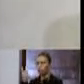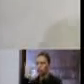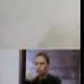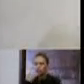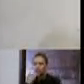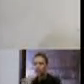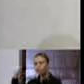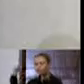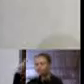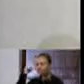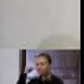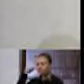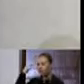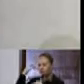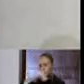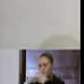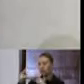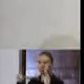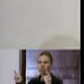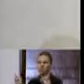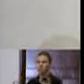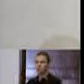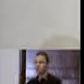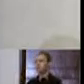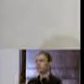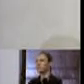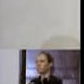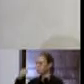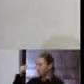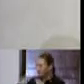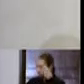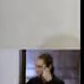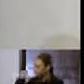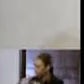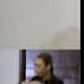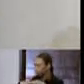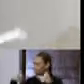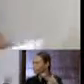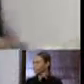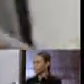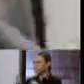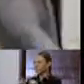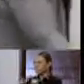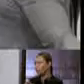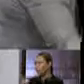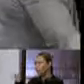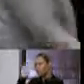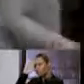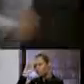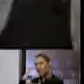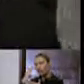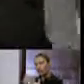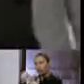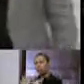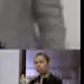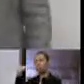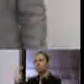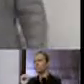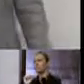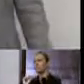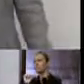de reflexão e de um amplo debate. E acredito que é mais um passo para que